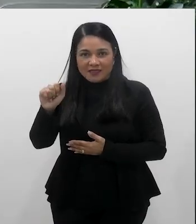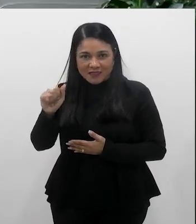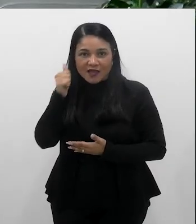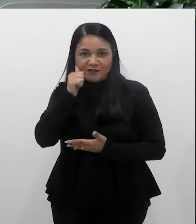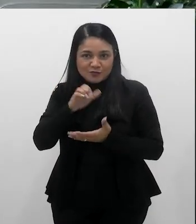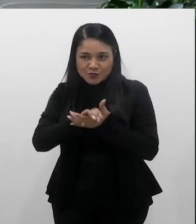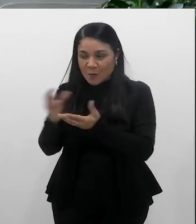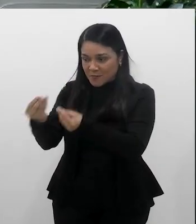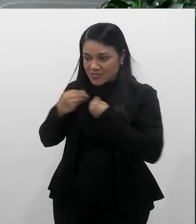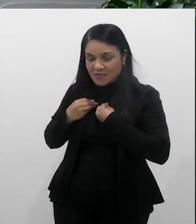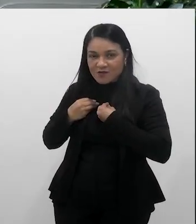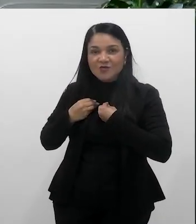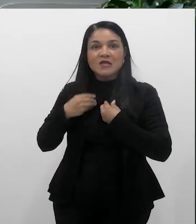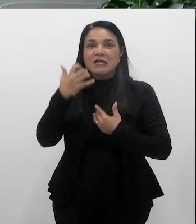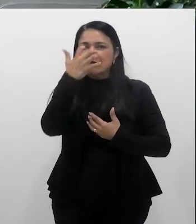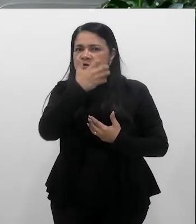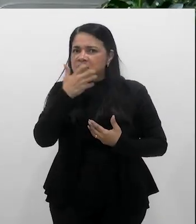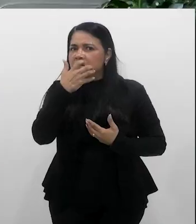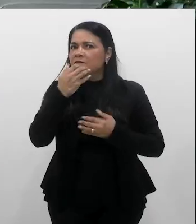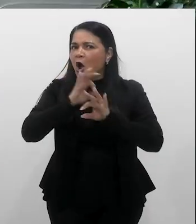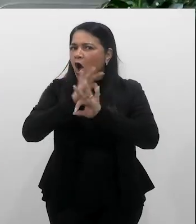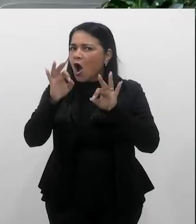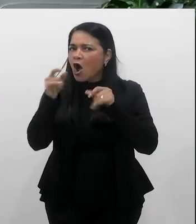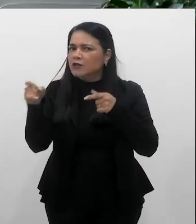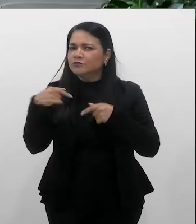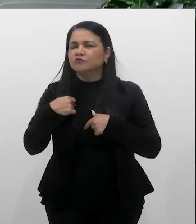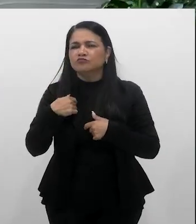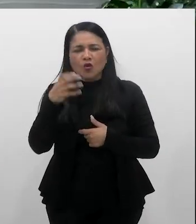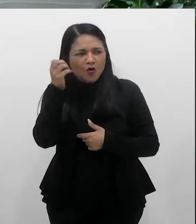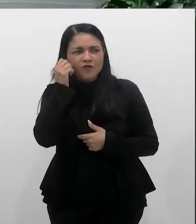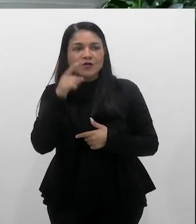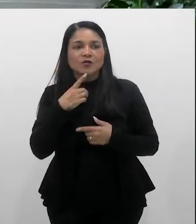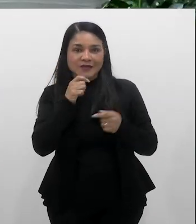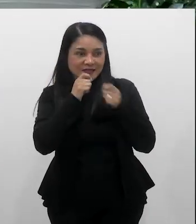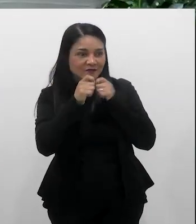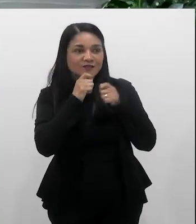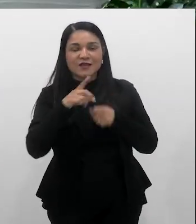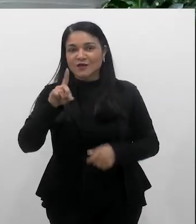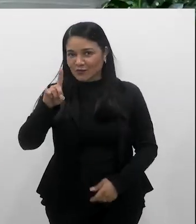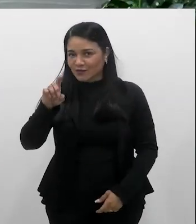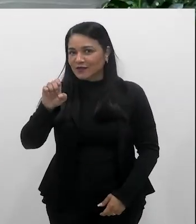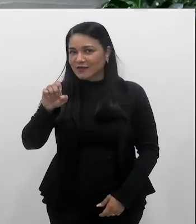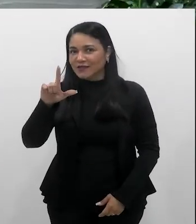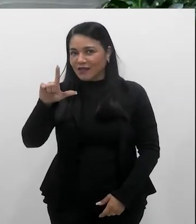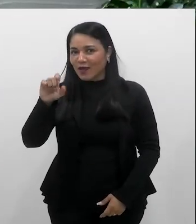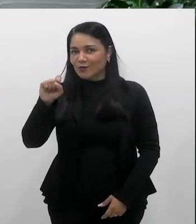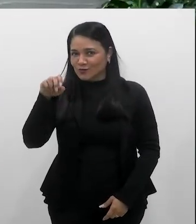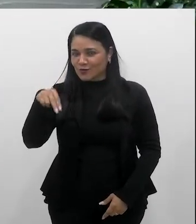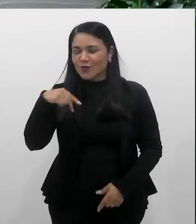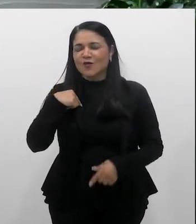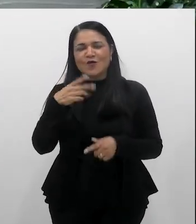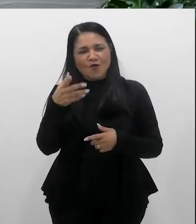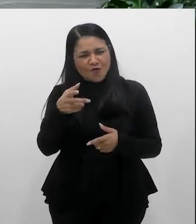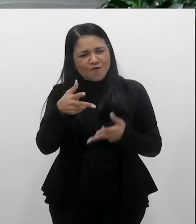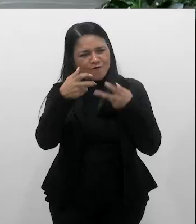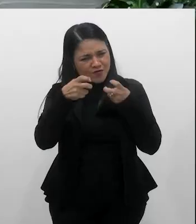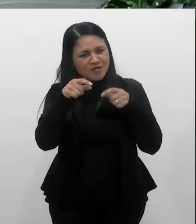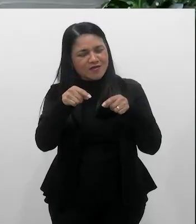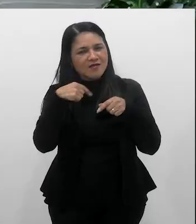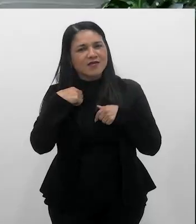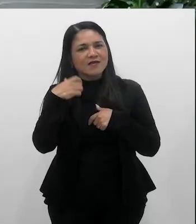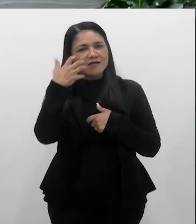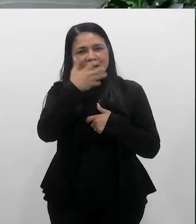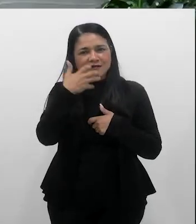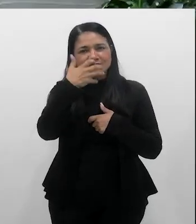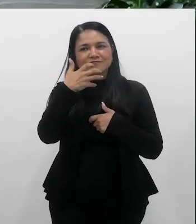olha, é excelente. Ele cantava muito bem, tá? Eu ouvi cantando algumas. Eu entrevistei o Décio uma vez. Sei e eu ouvi cantando